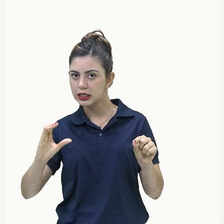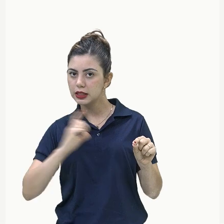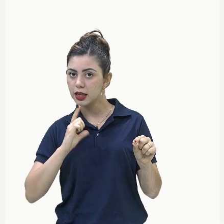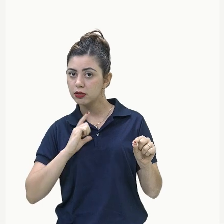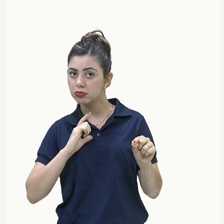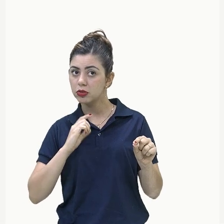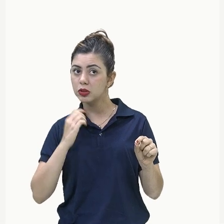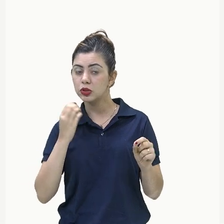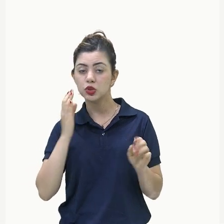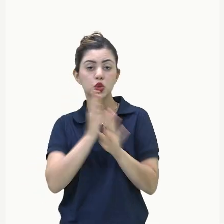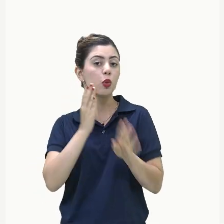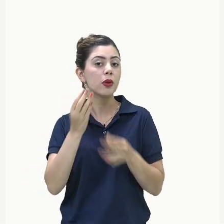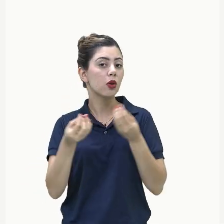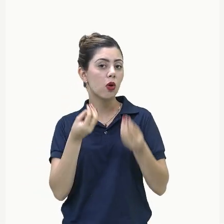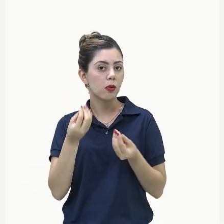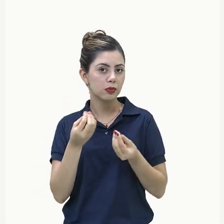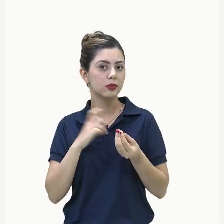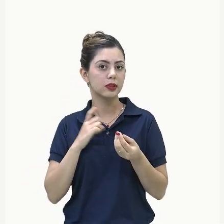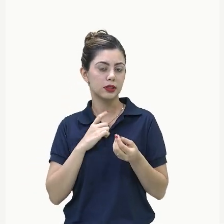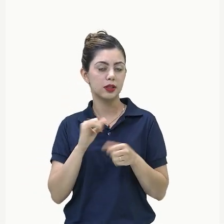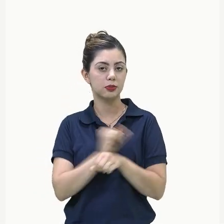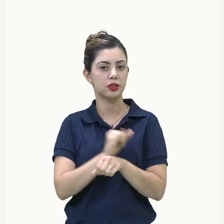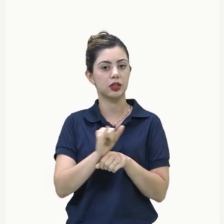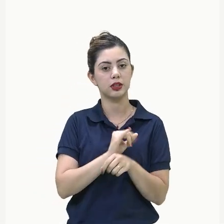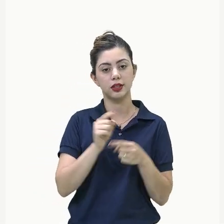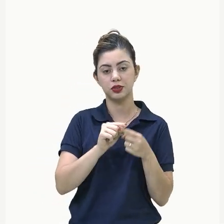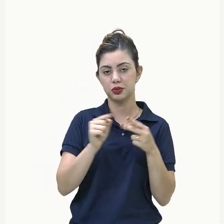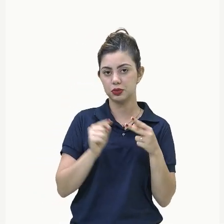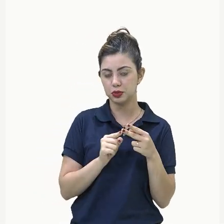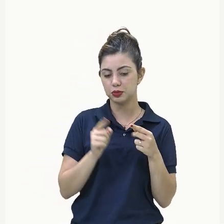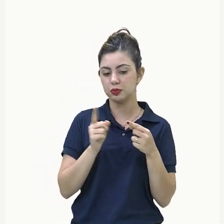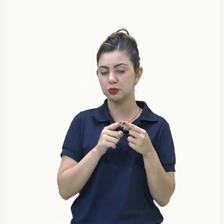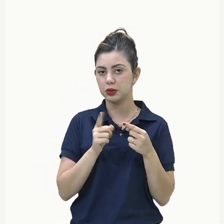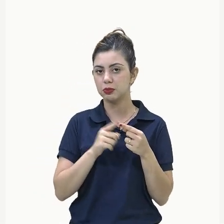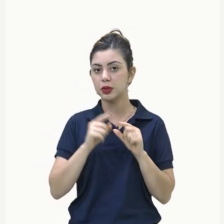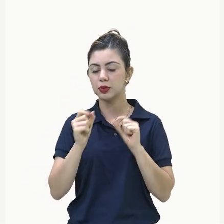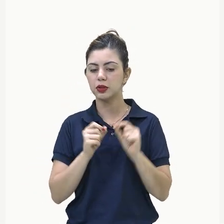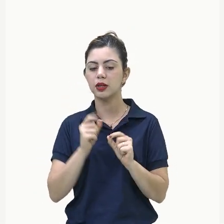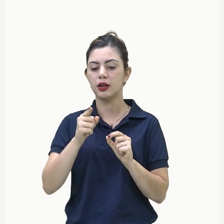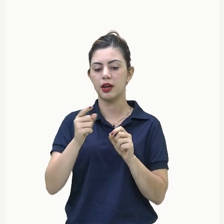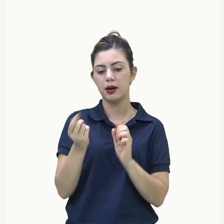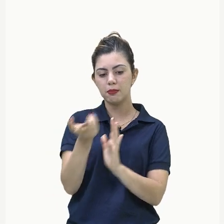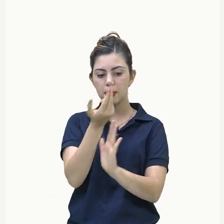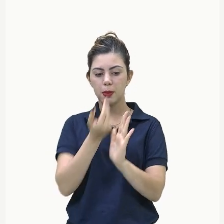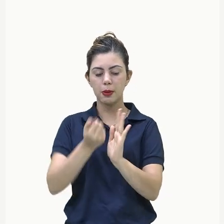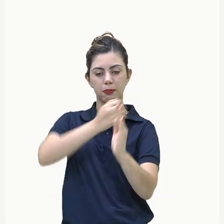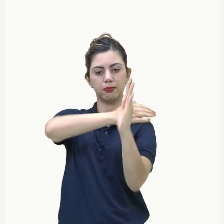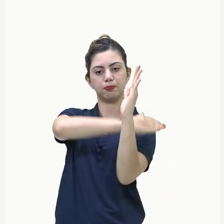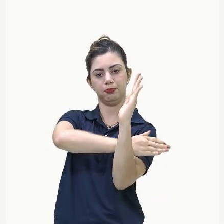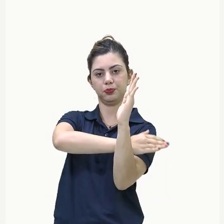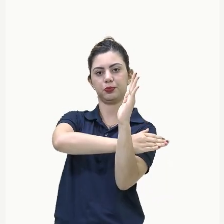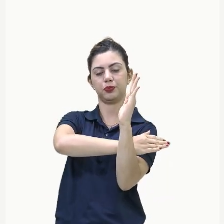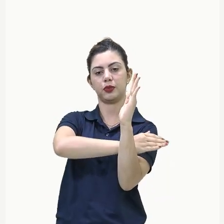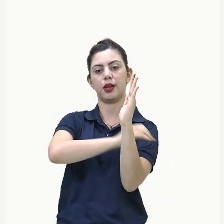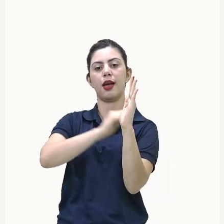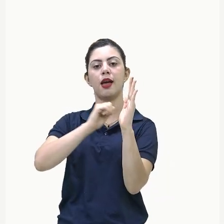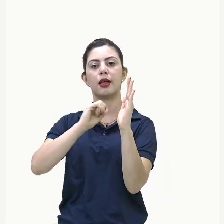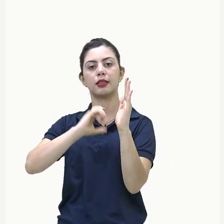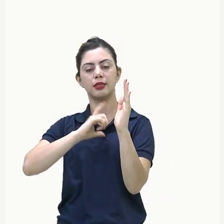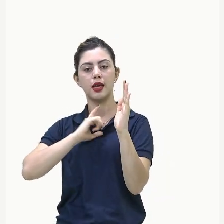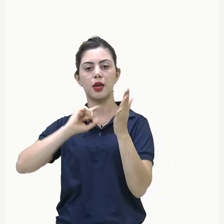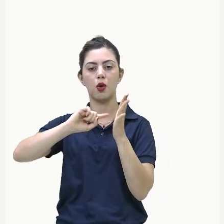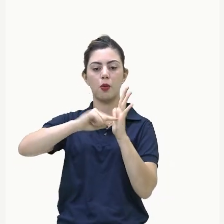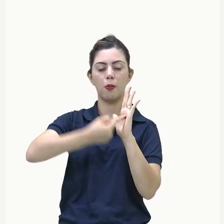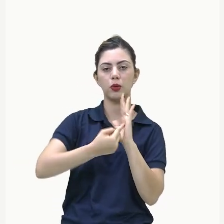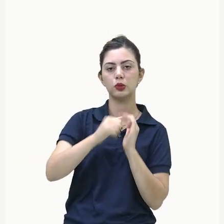eu elaboro aí um plano cartesiano, né? Identifico lá o plano A, aliás, o ponto A, né? O